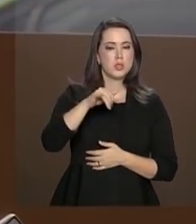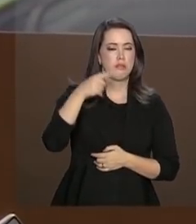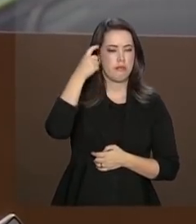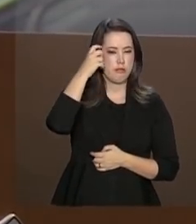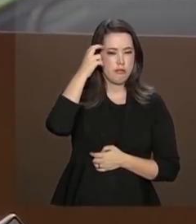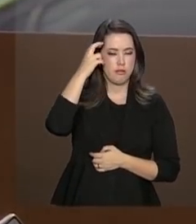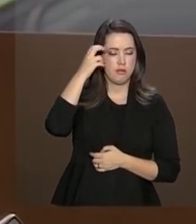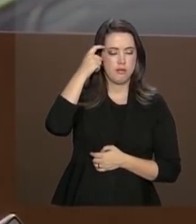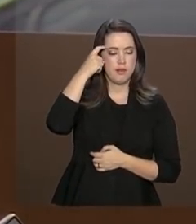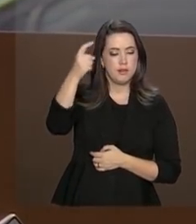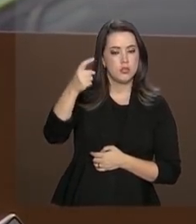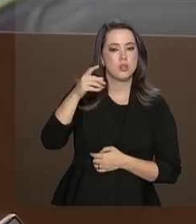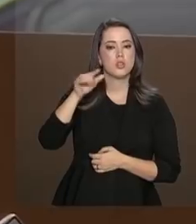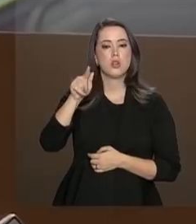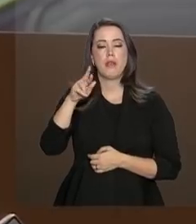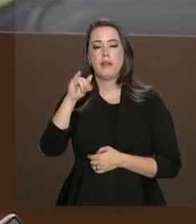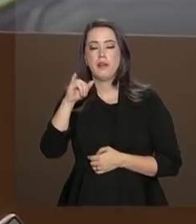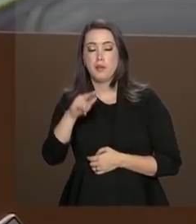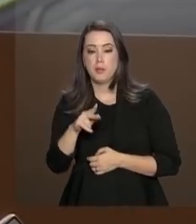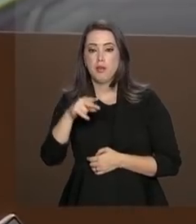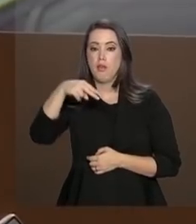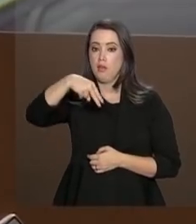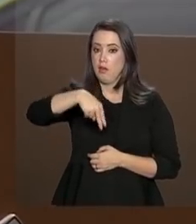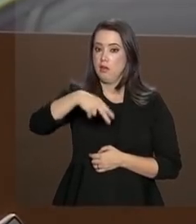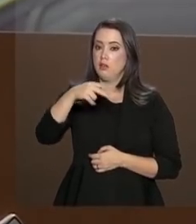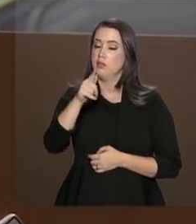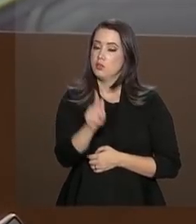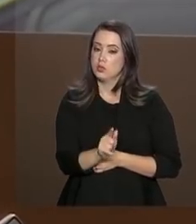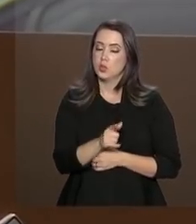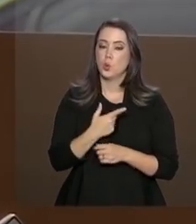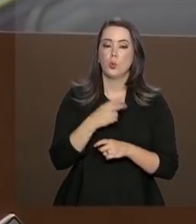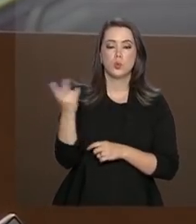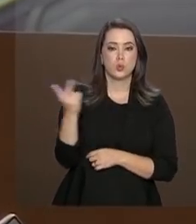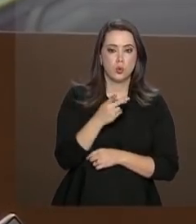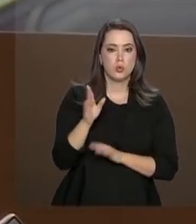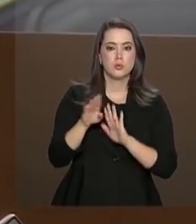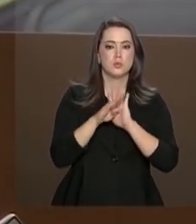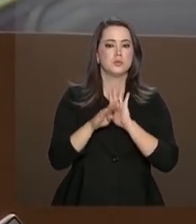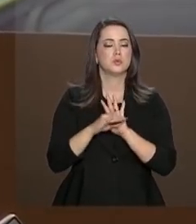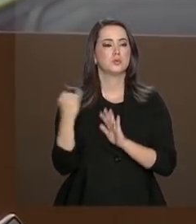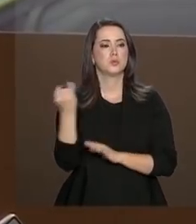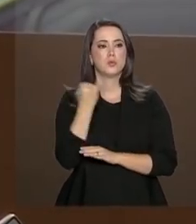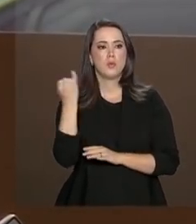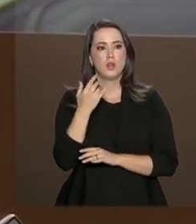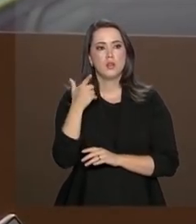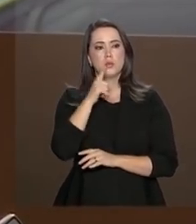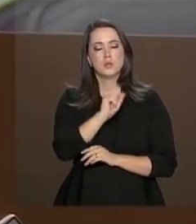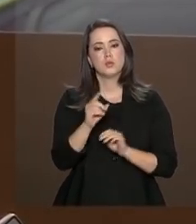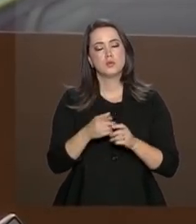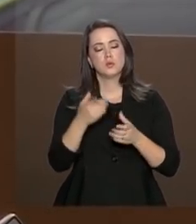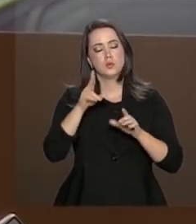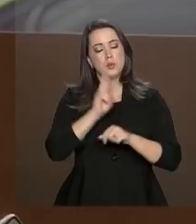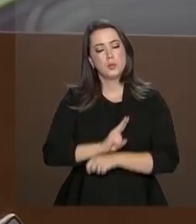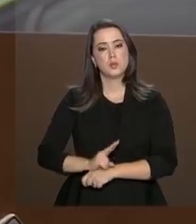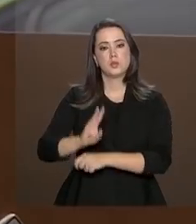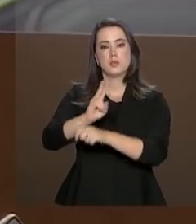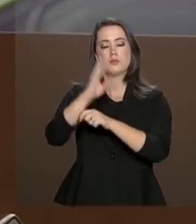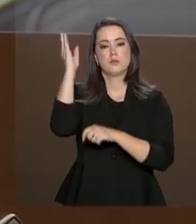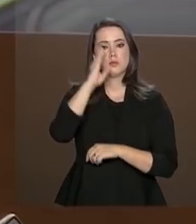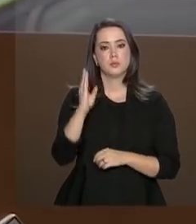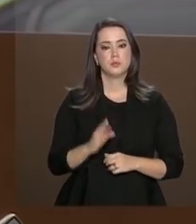grip em NG ambos os projetos representam grande ganho operacional na área da Defesa